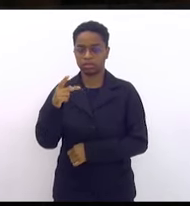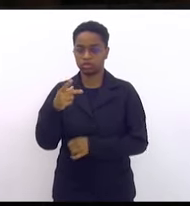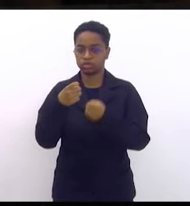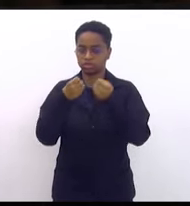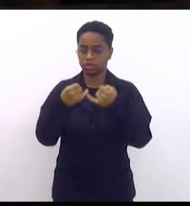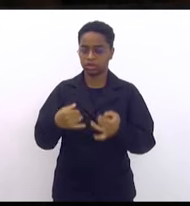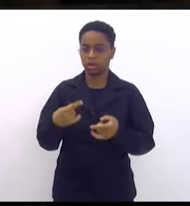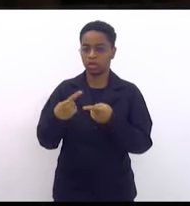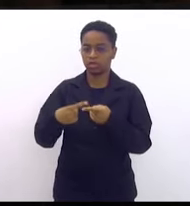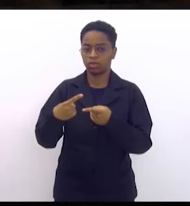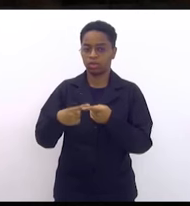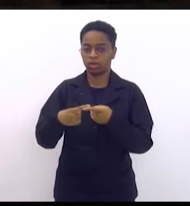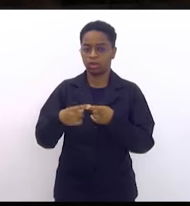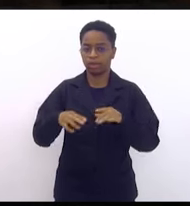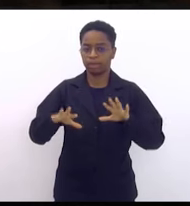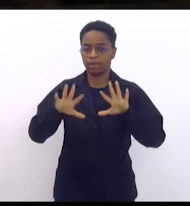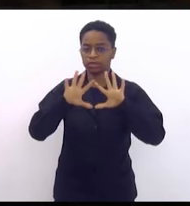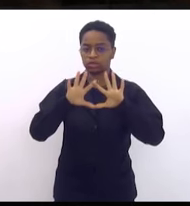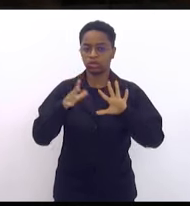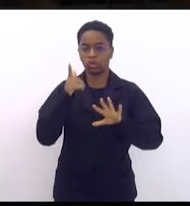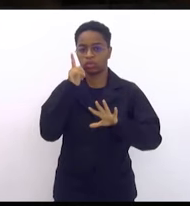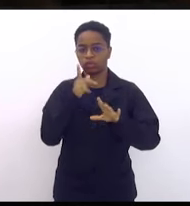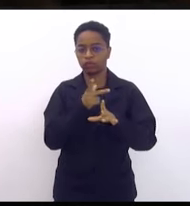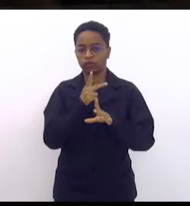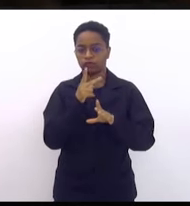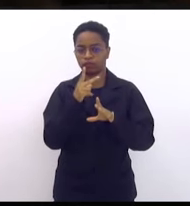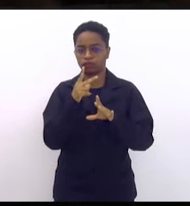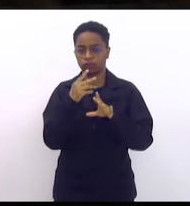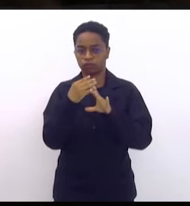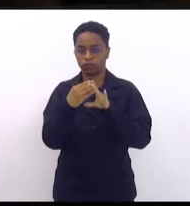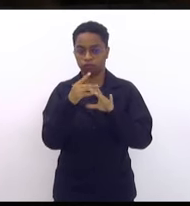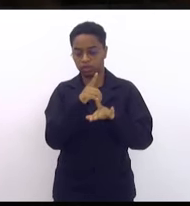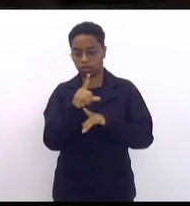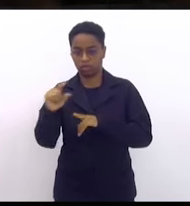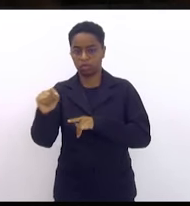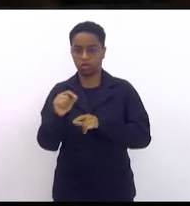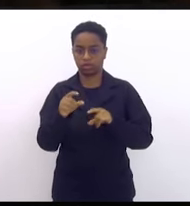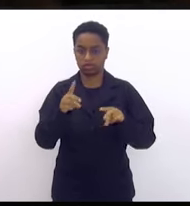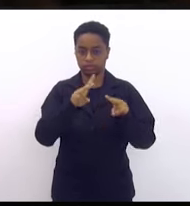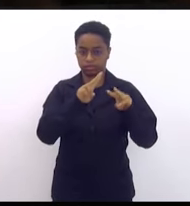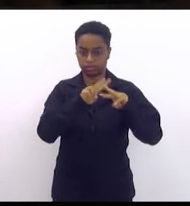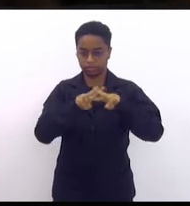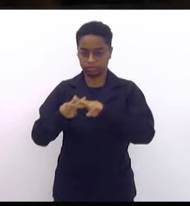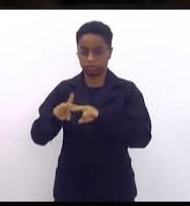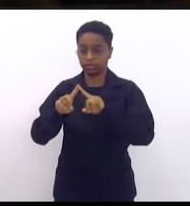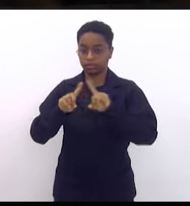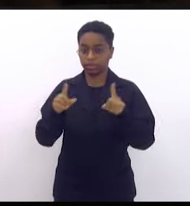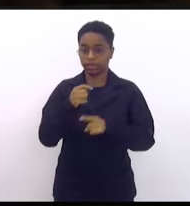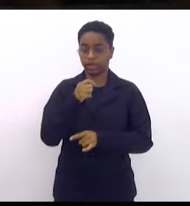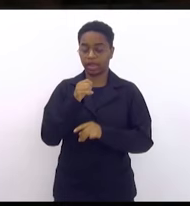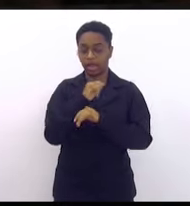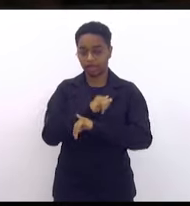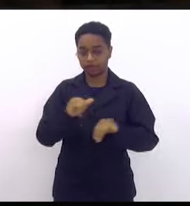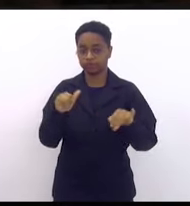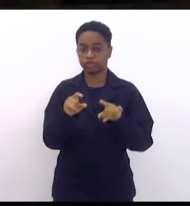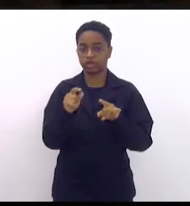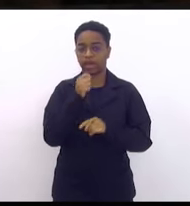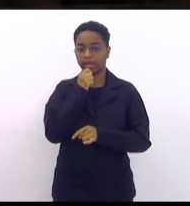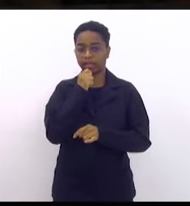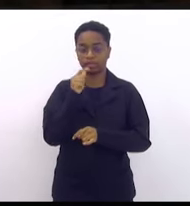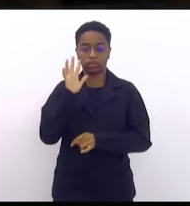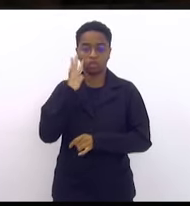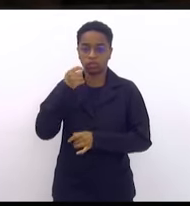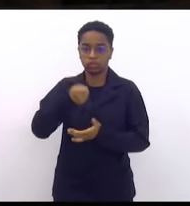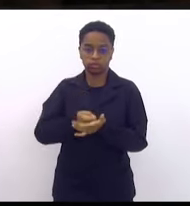de um miliciano ter saído da cadeia. A SEAP afirma que ainda não foi notificada pela